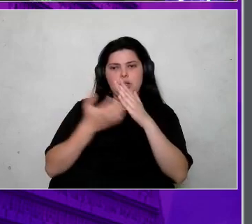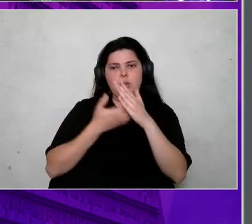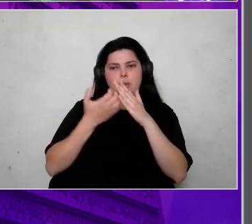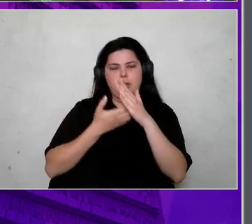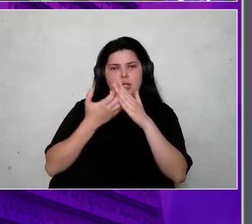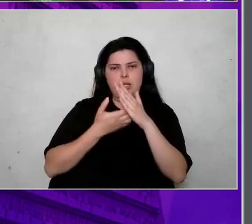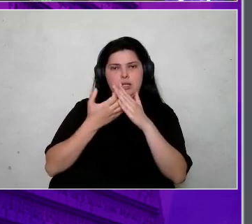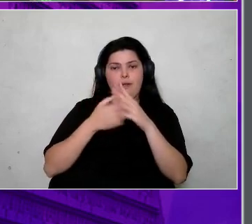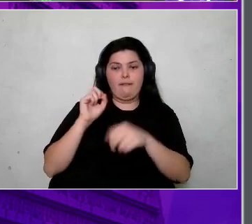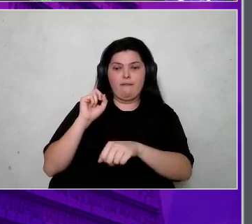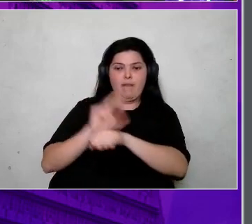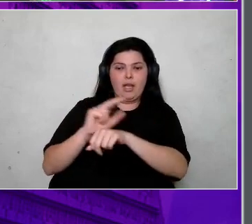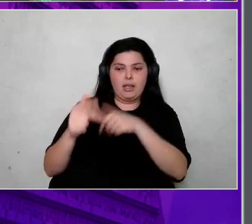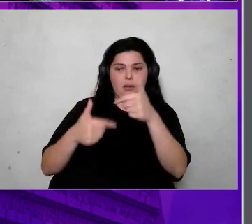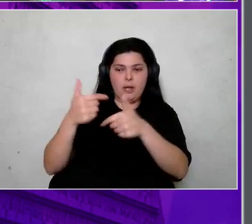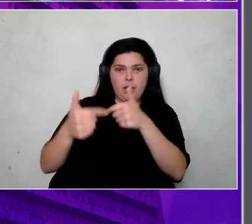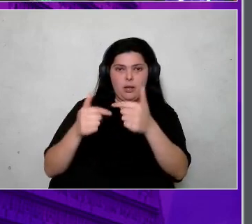vaga,